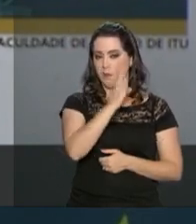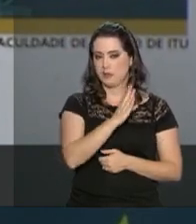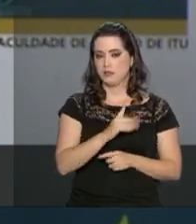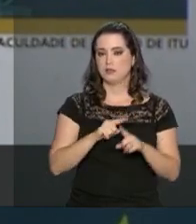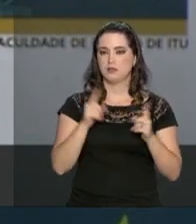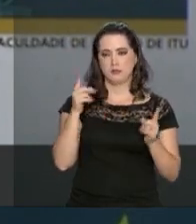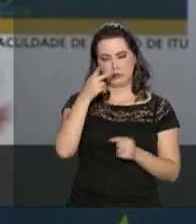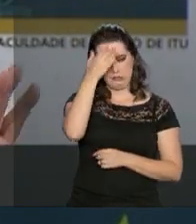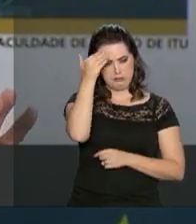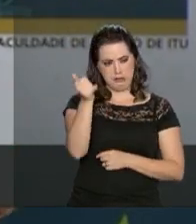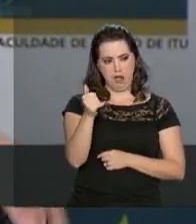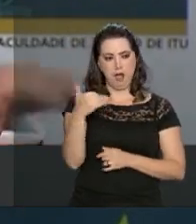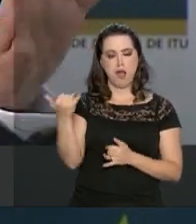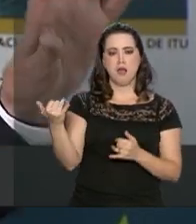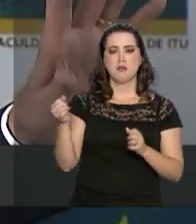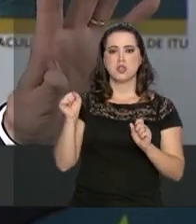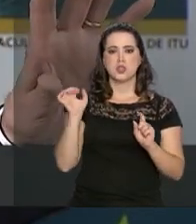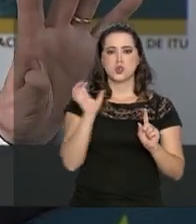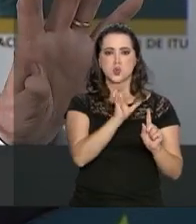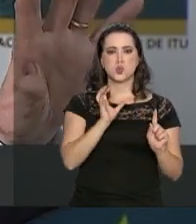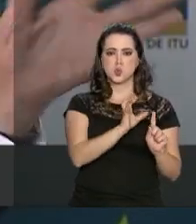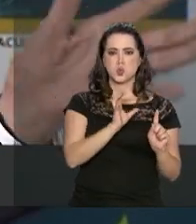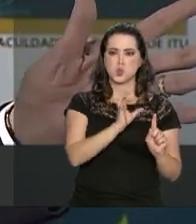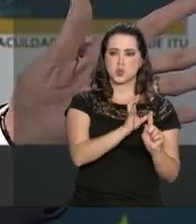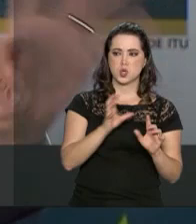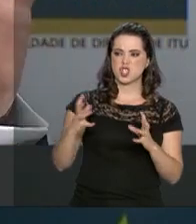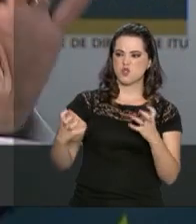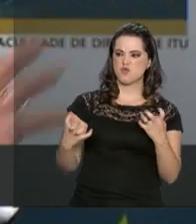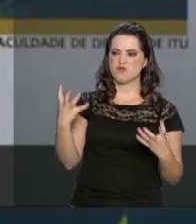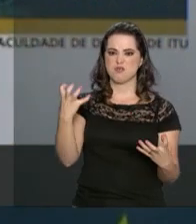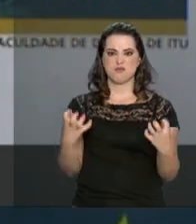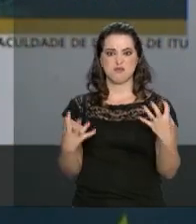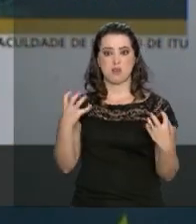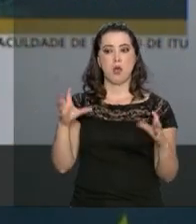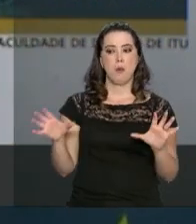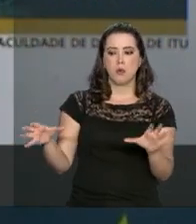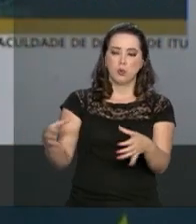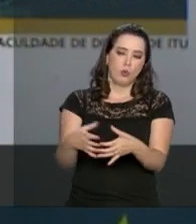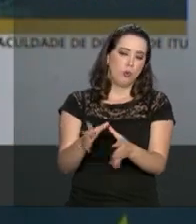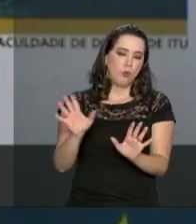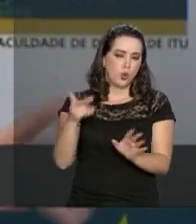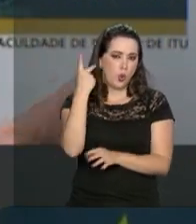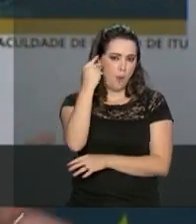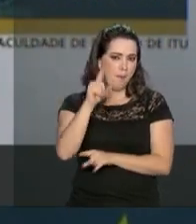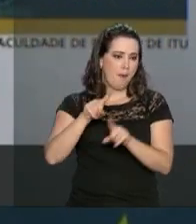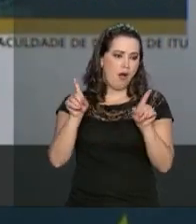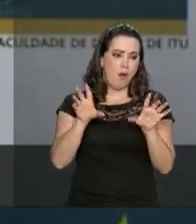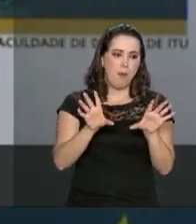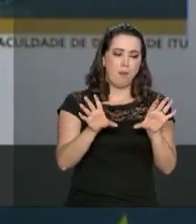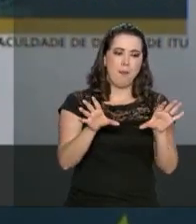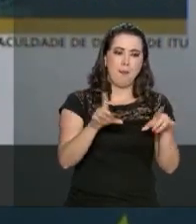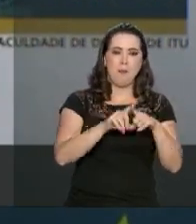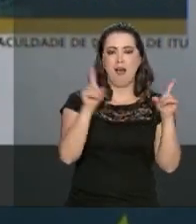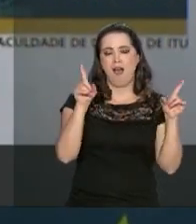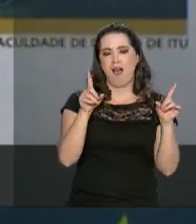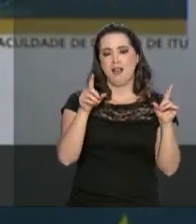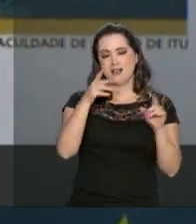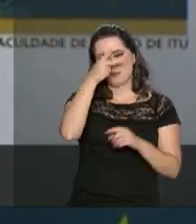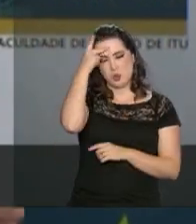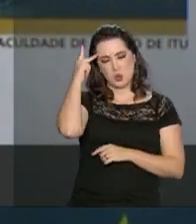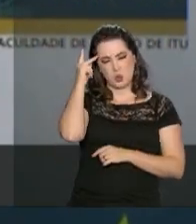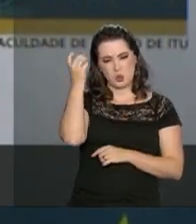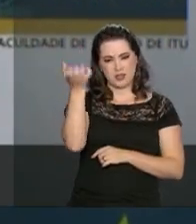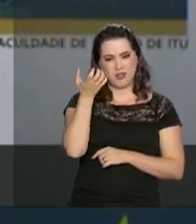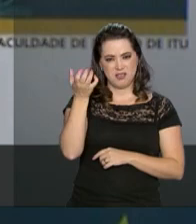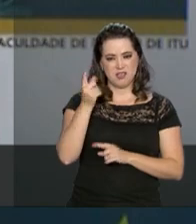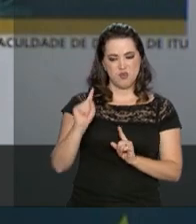sofri uma campanha feroz. Primeiro, campanha política natural, da oposição. Depois, uma campanha também, convenhamos, de índole moral, porque é